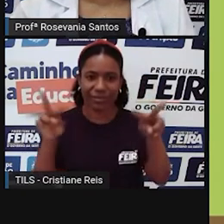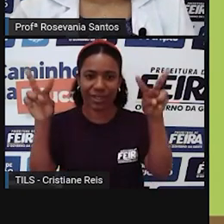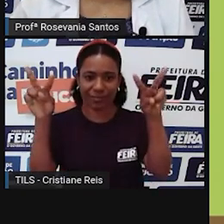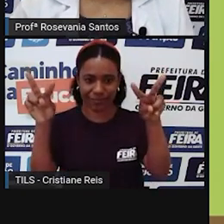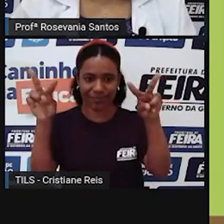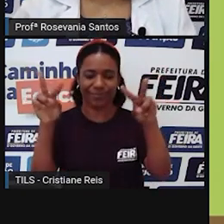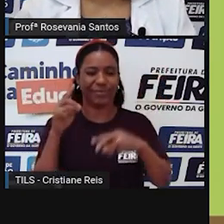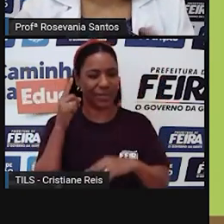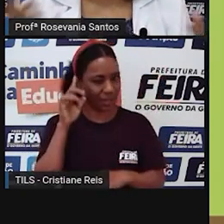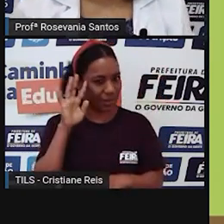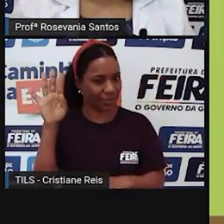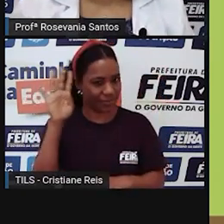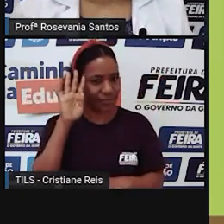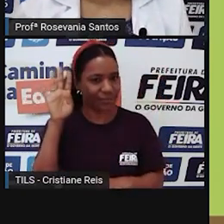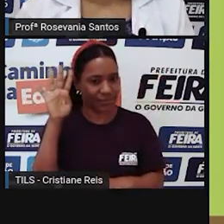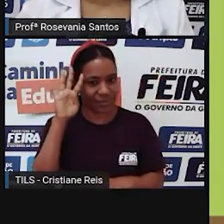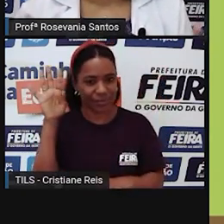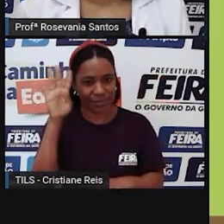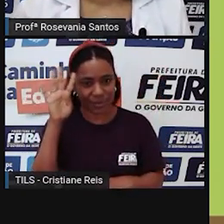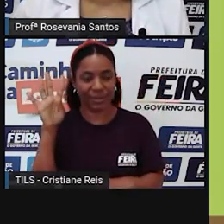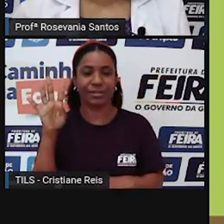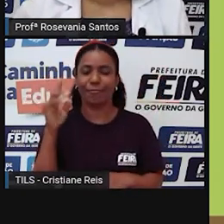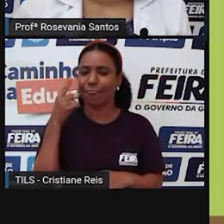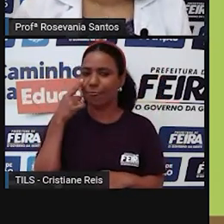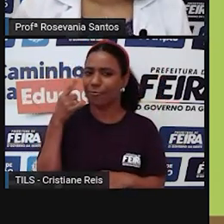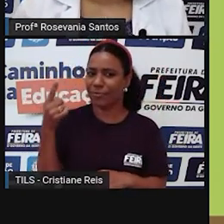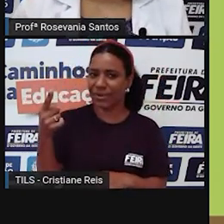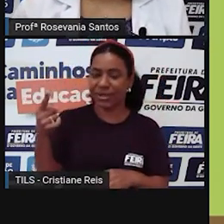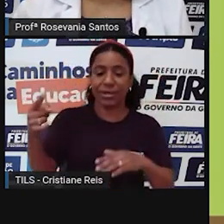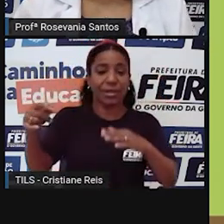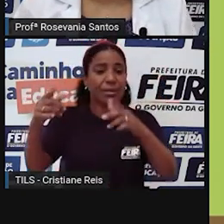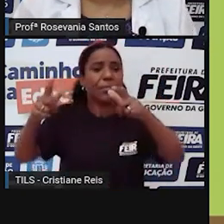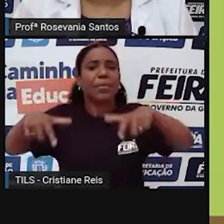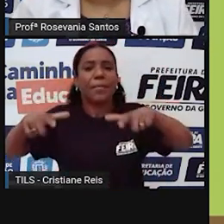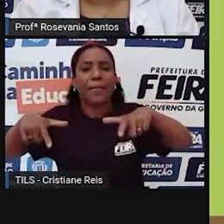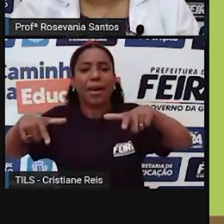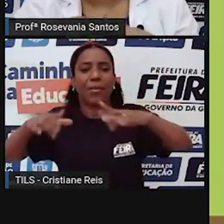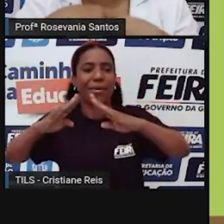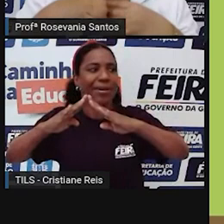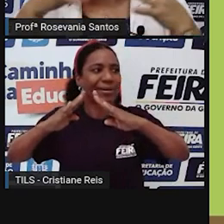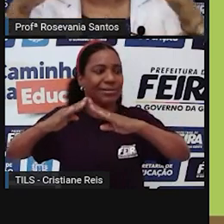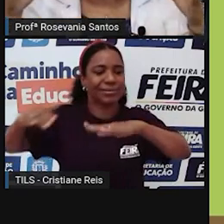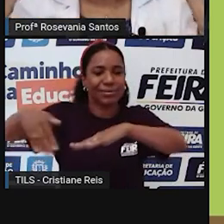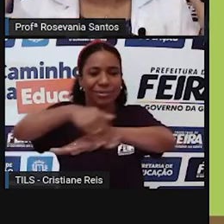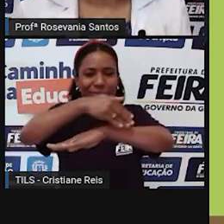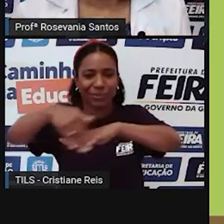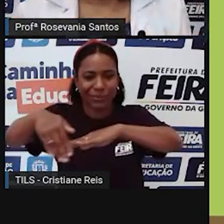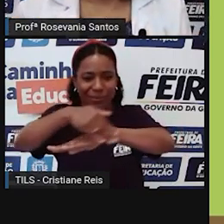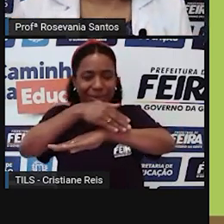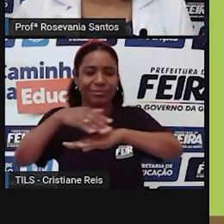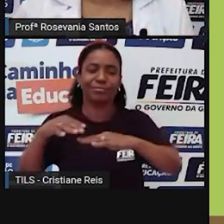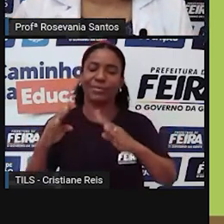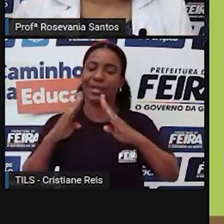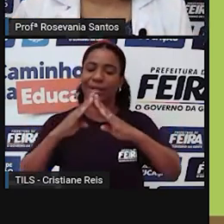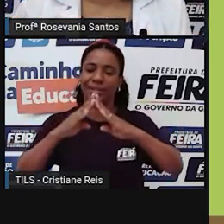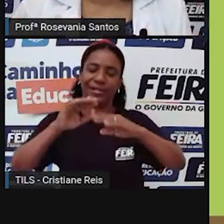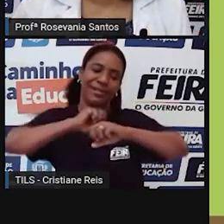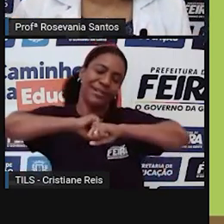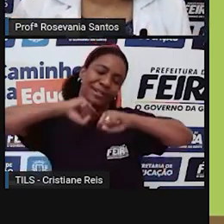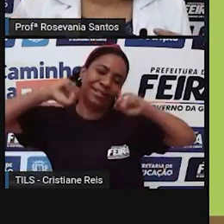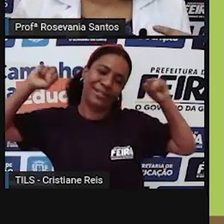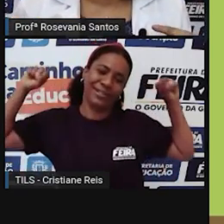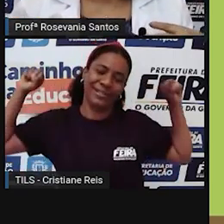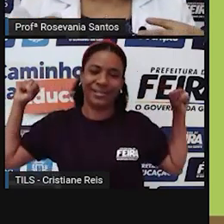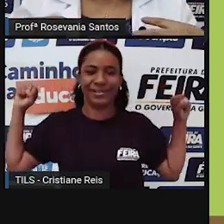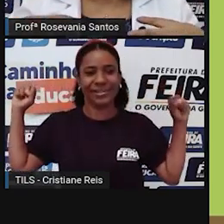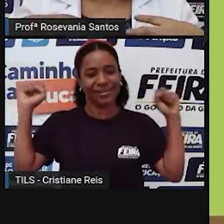no, na paisagem, né, do seu bairro, da sua rua. Você de manhã, você acorda, você abre a porta, aí você ali,